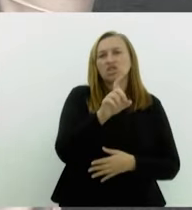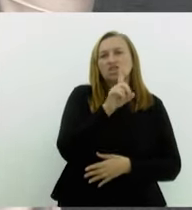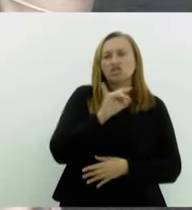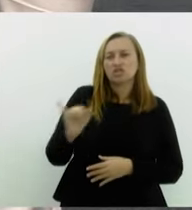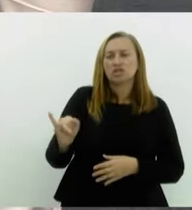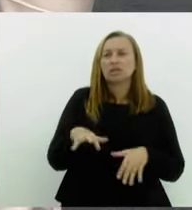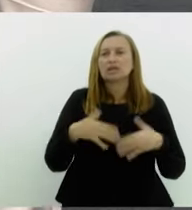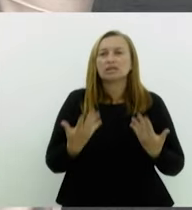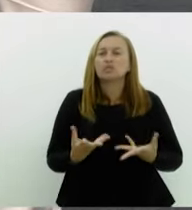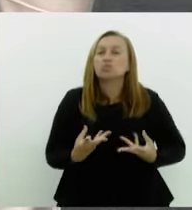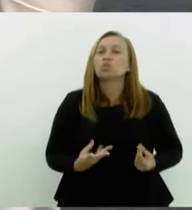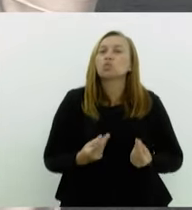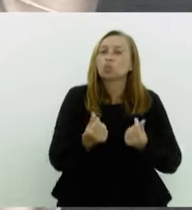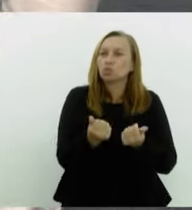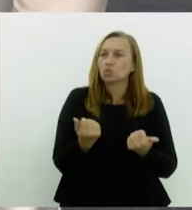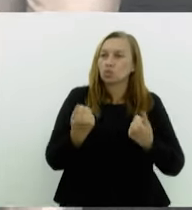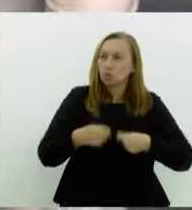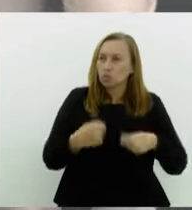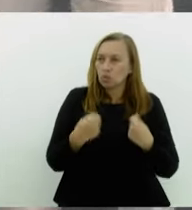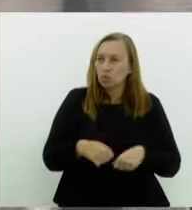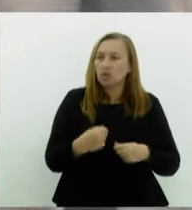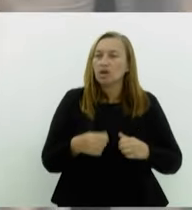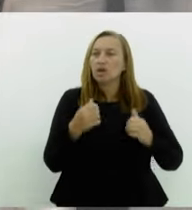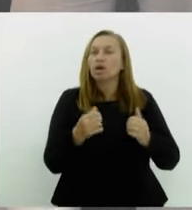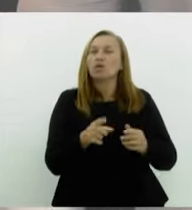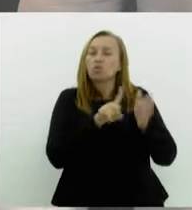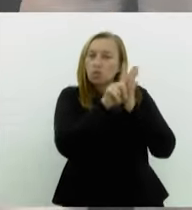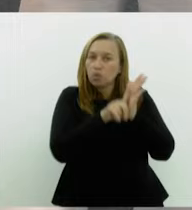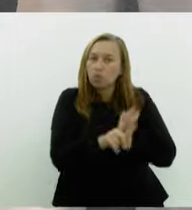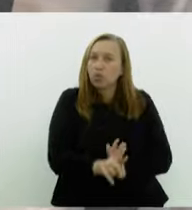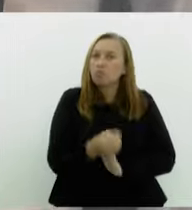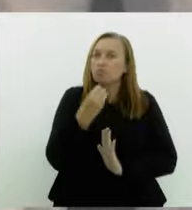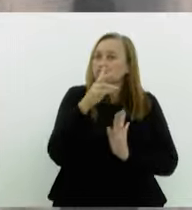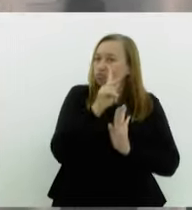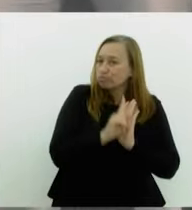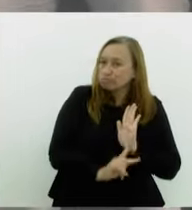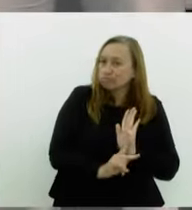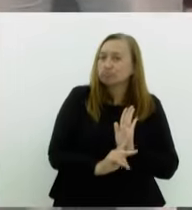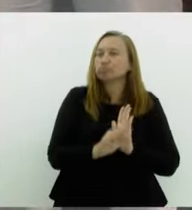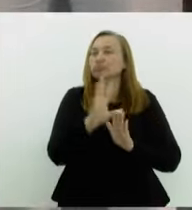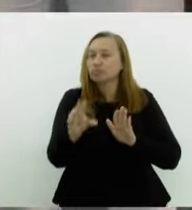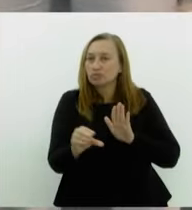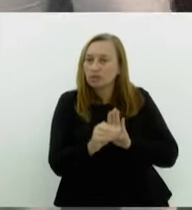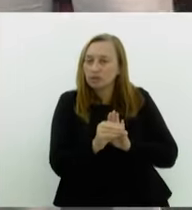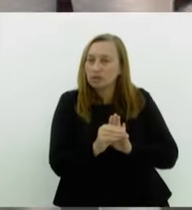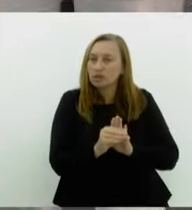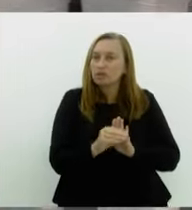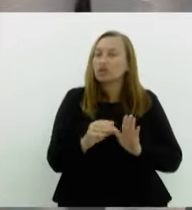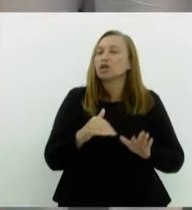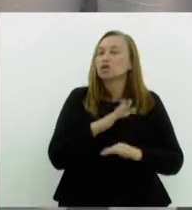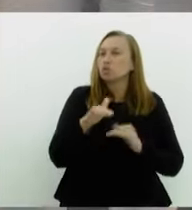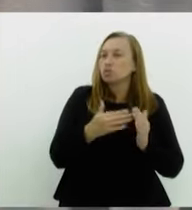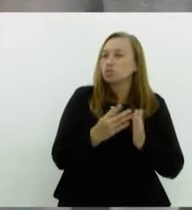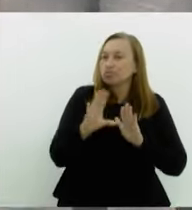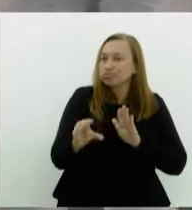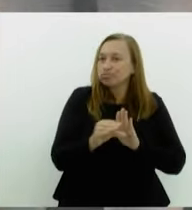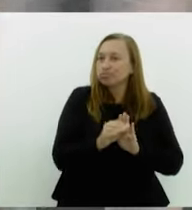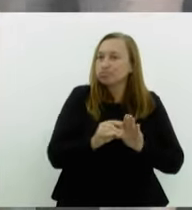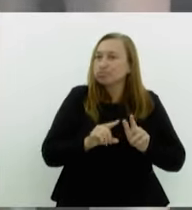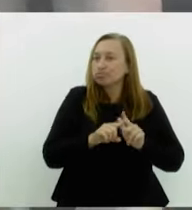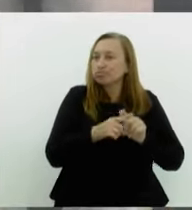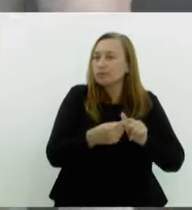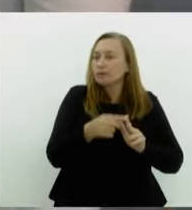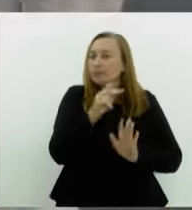fundamental, sensível e necessária. Analisei bem o projeto e as emendas, e todas as emendas falam de aperfeiçoamento